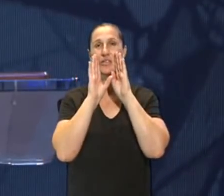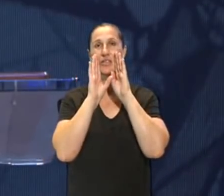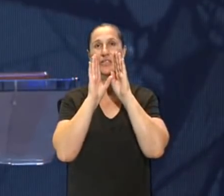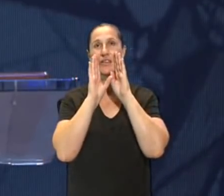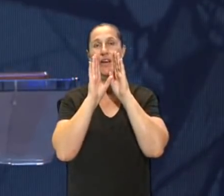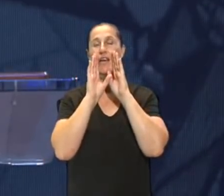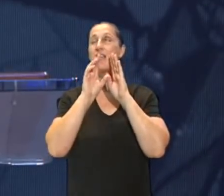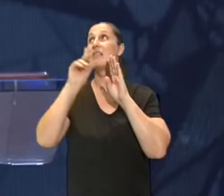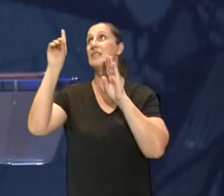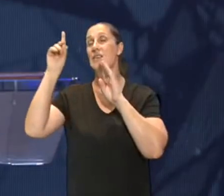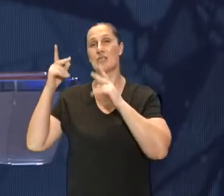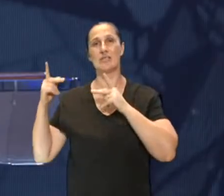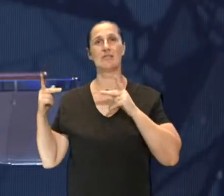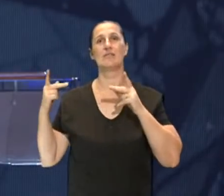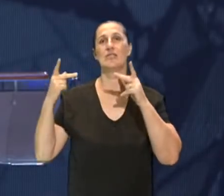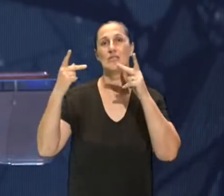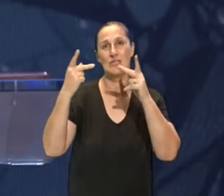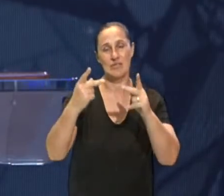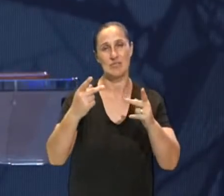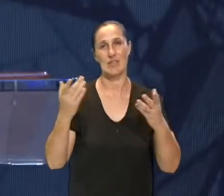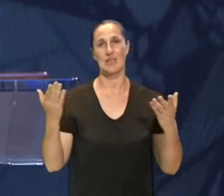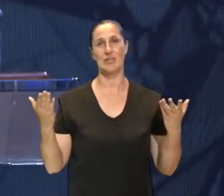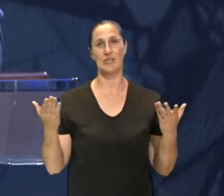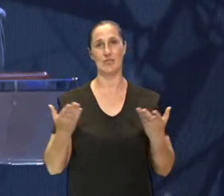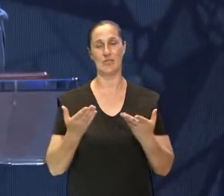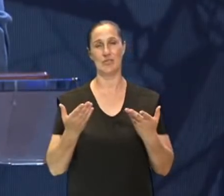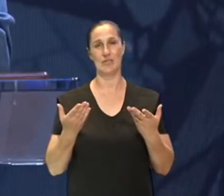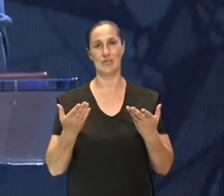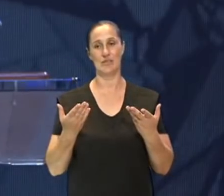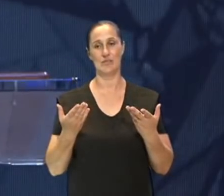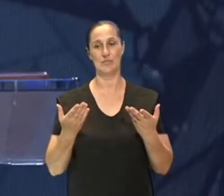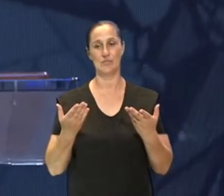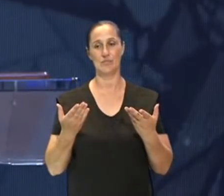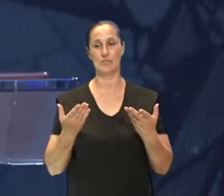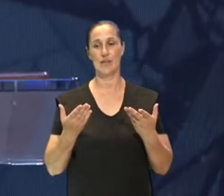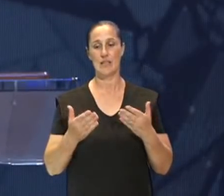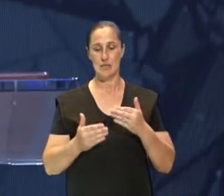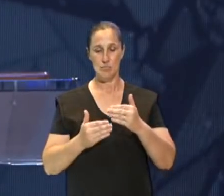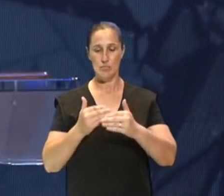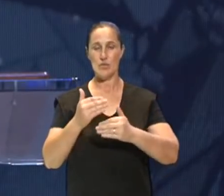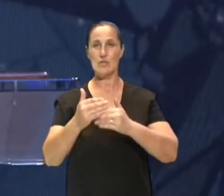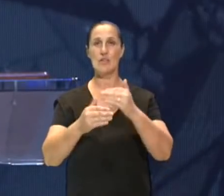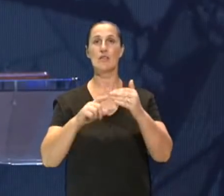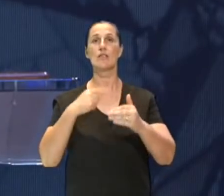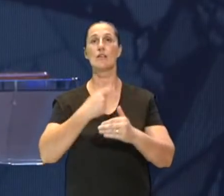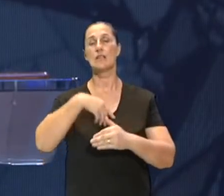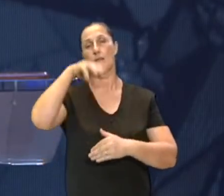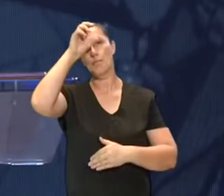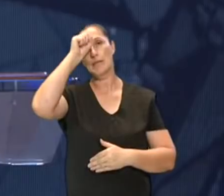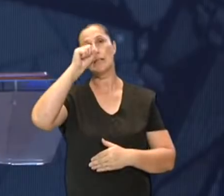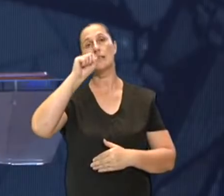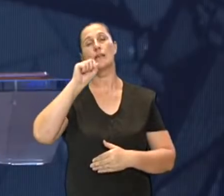tem um propósito para você. E que nesse processo a gente tem que aprender algumas coisas.